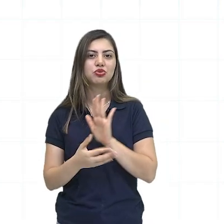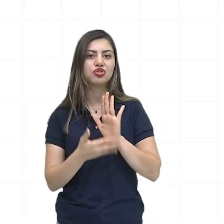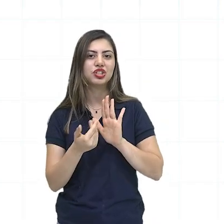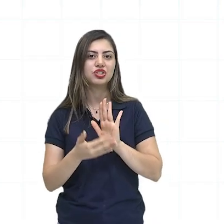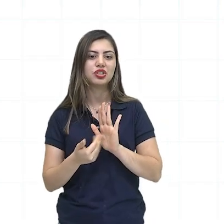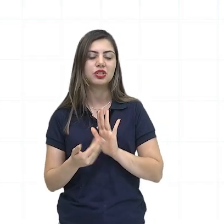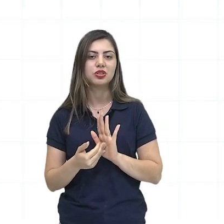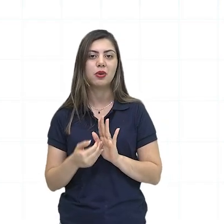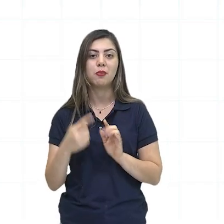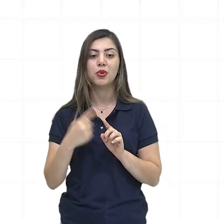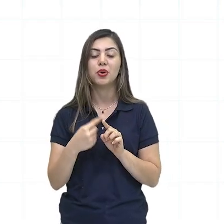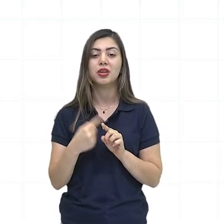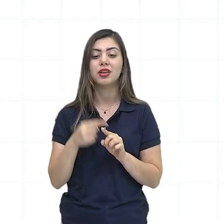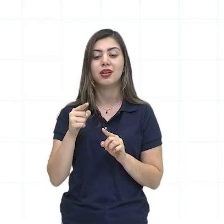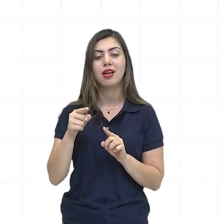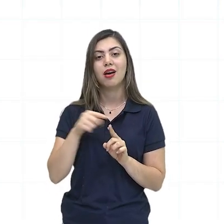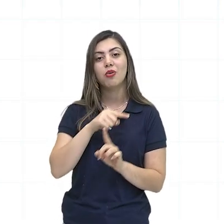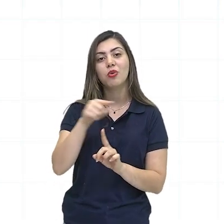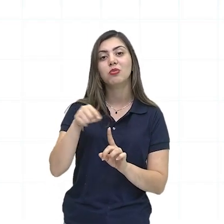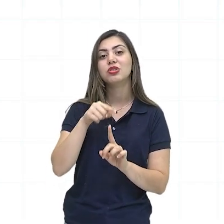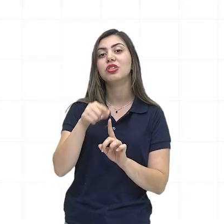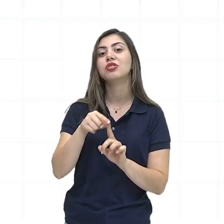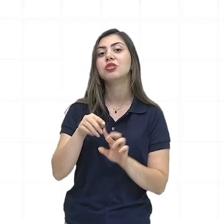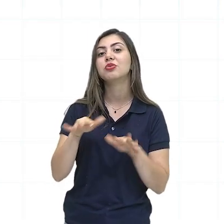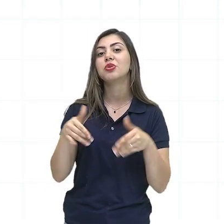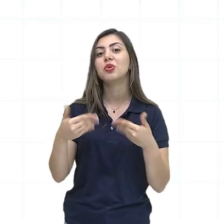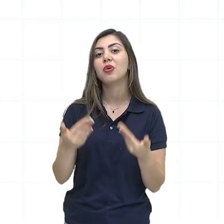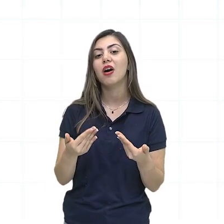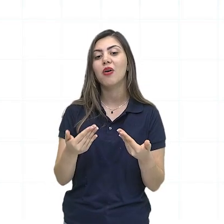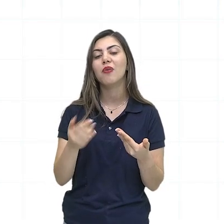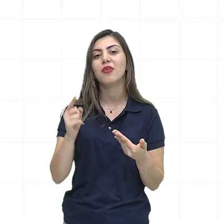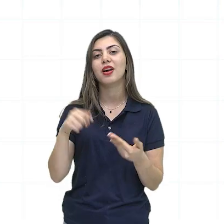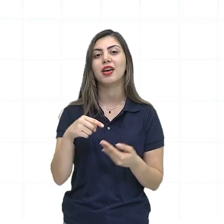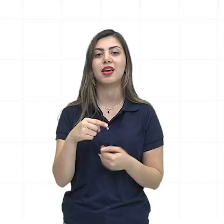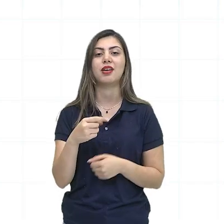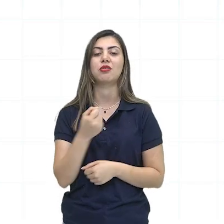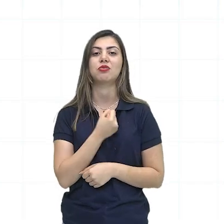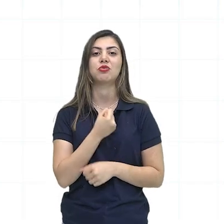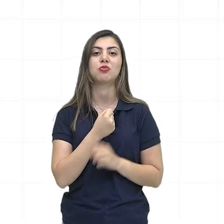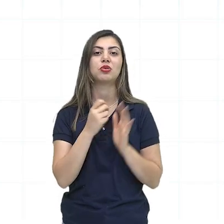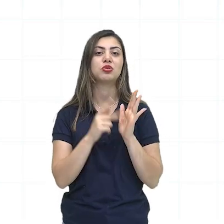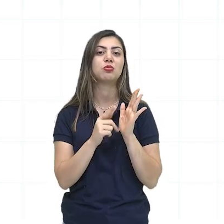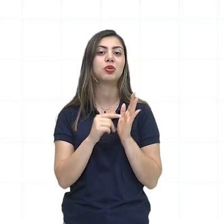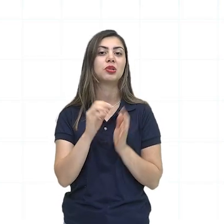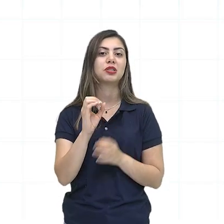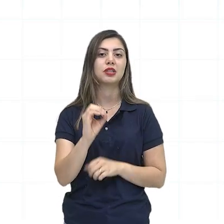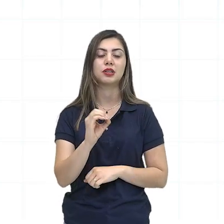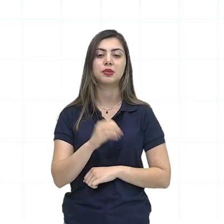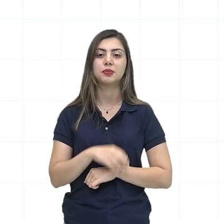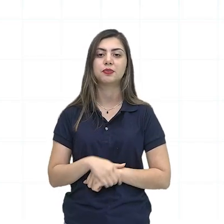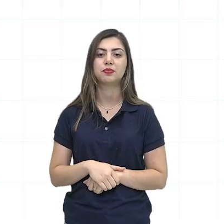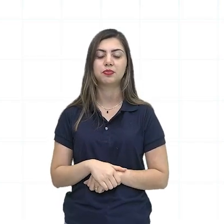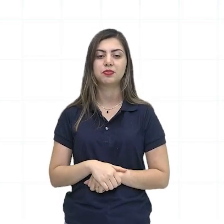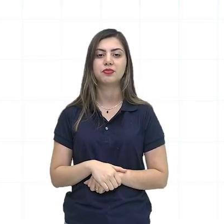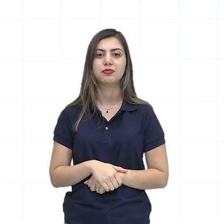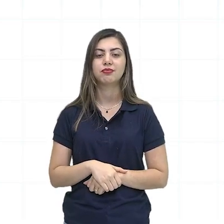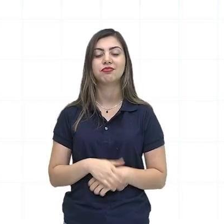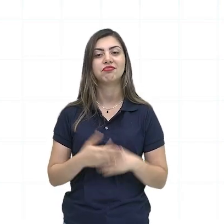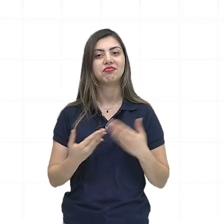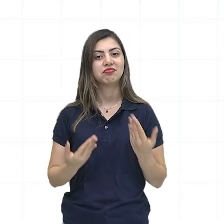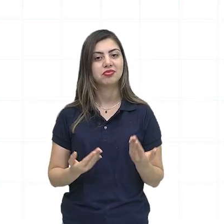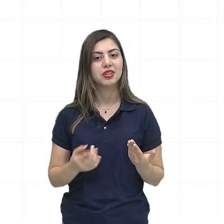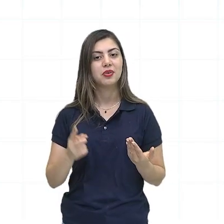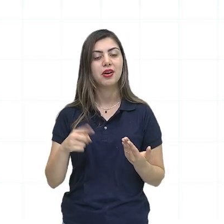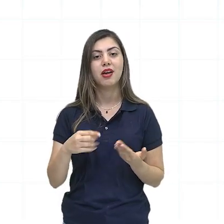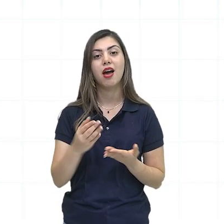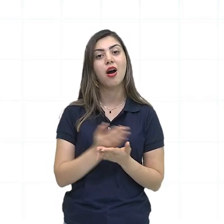O objetivo não é chegar aos 501, é chegar ao 0, tá certo? Muito bem, essa é apenas